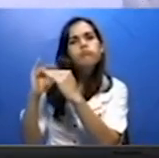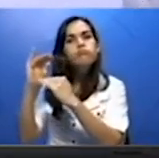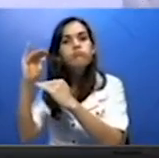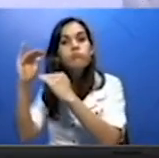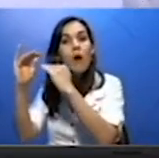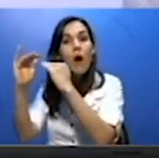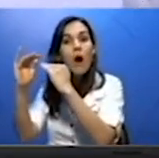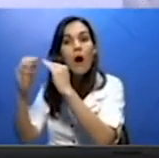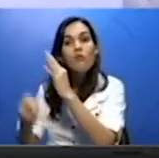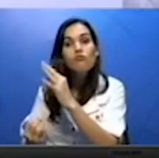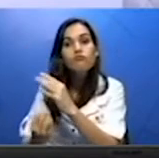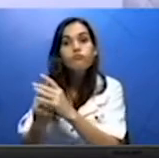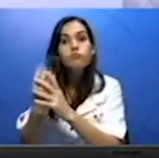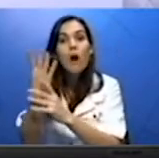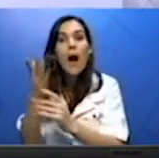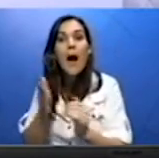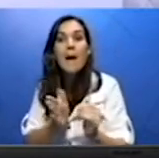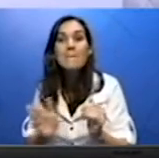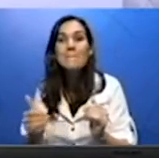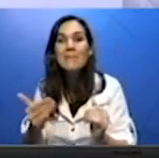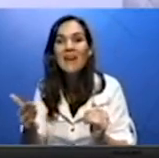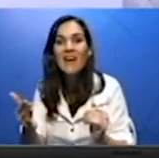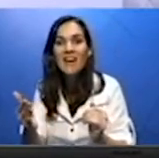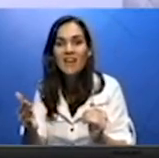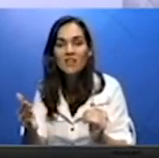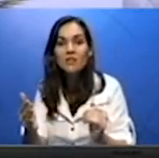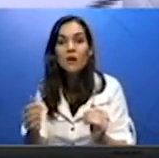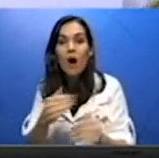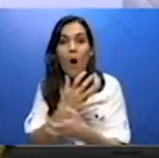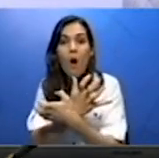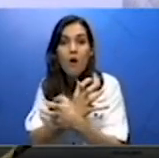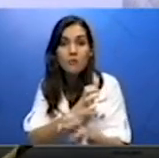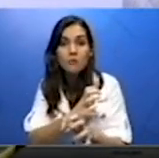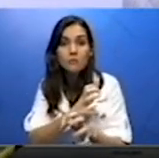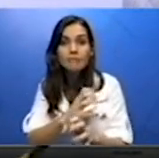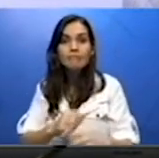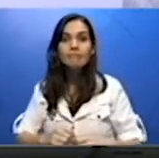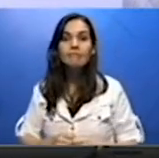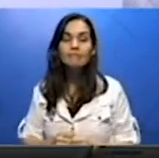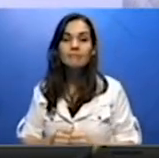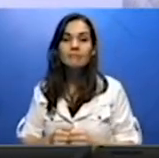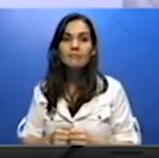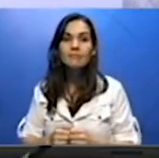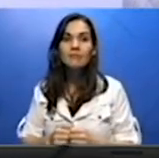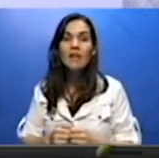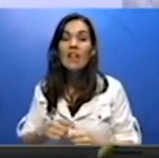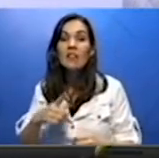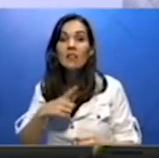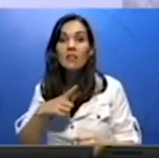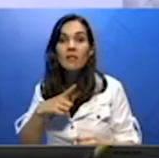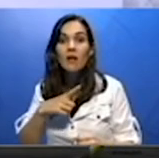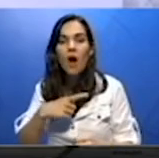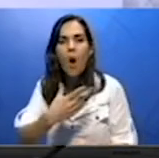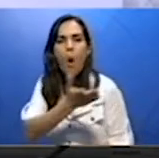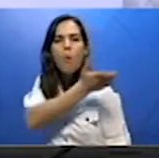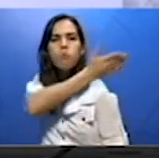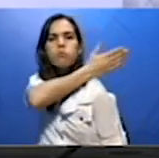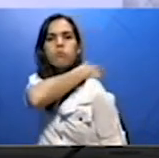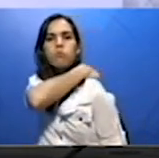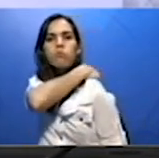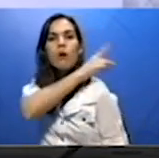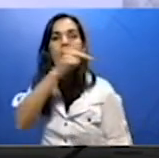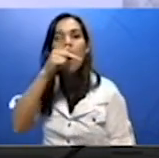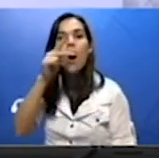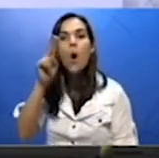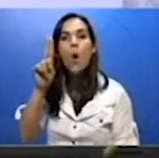formaram-se os peixes ósseos e um grupo de peixe ósseos desenvolveram um pulmão bem primitivo e isso